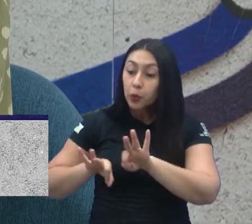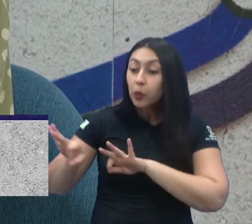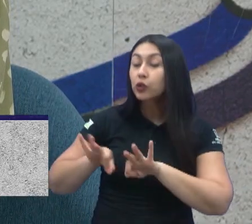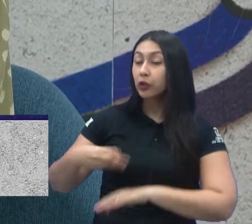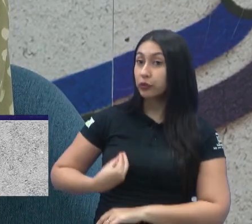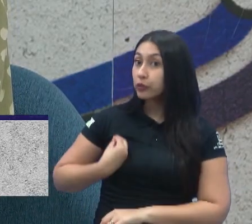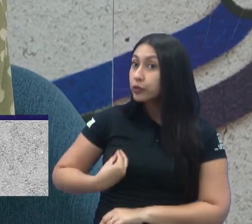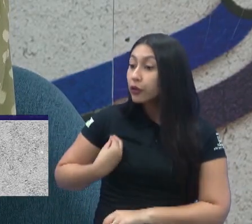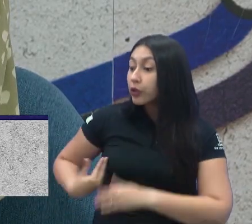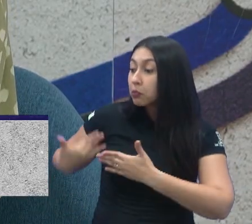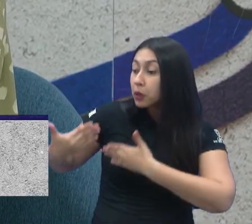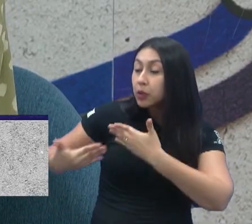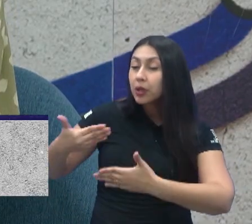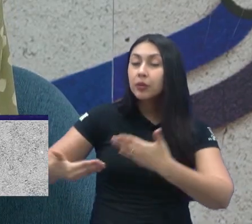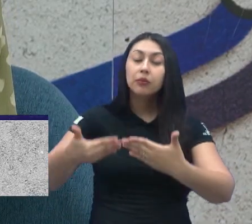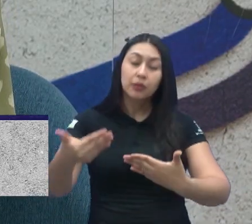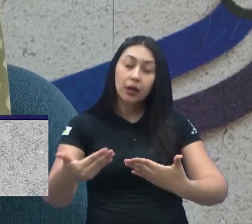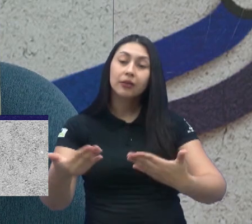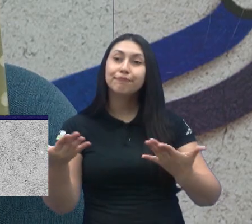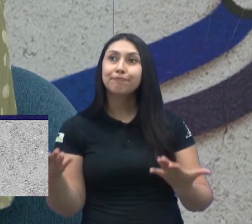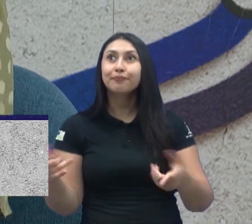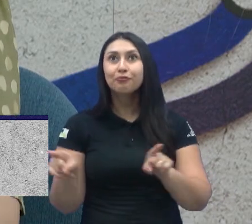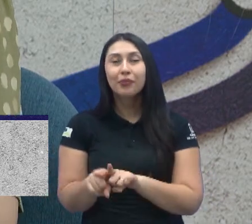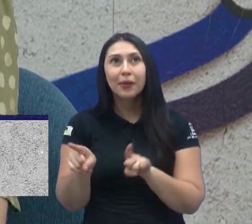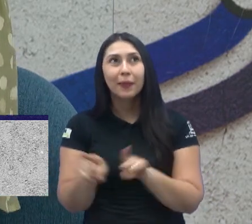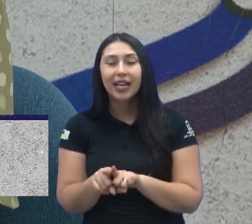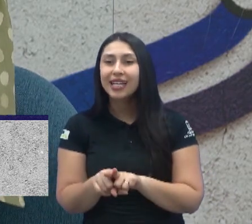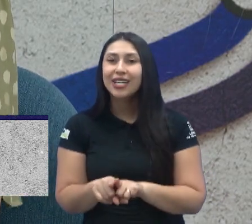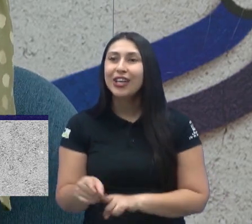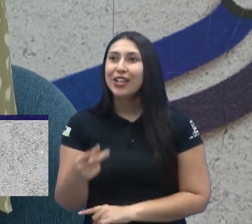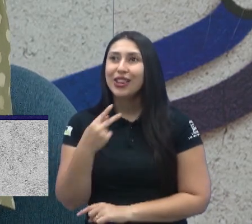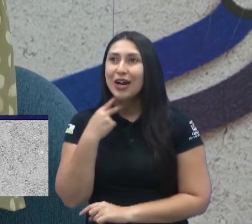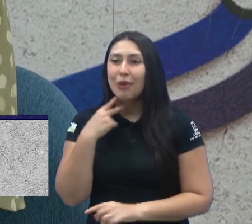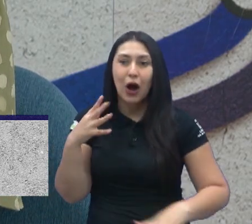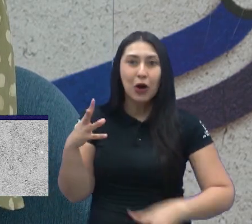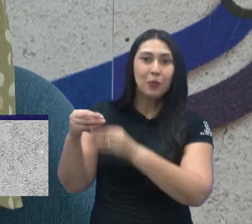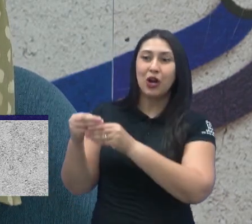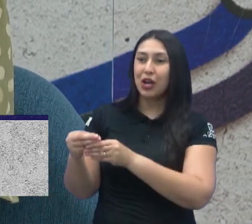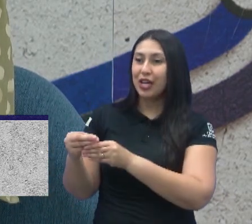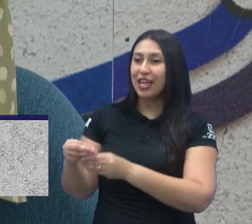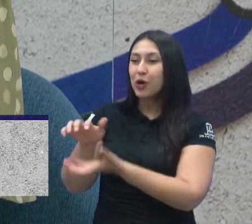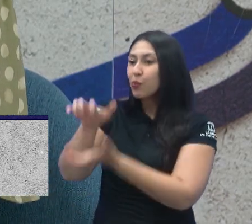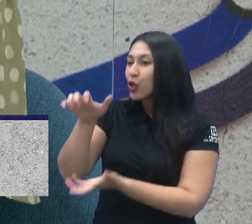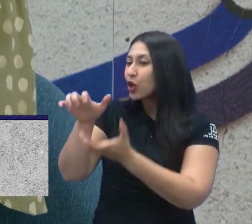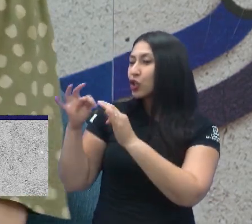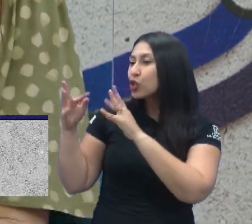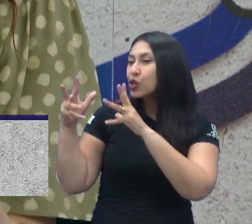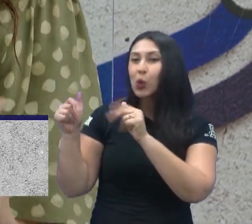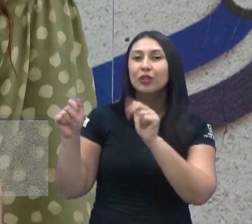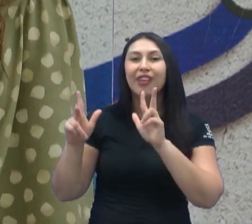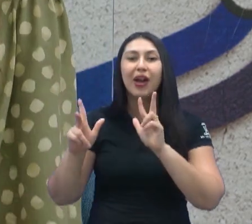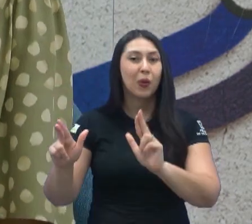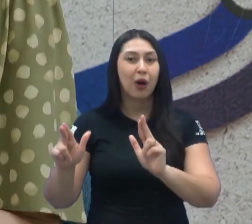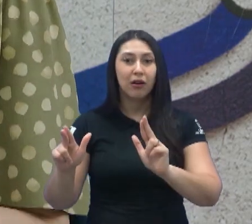dessas pessoas, né? E também, assim, a gente não resumir, como eu disse, um envelhecimento único para todas as pessoas e nem cair no